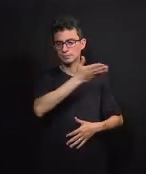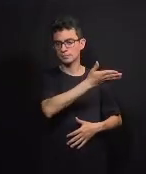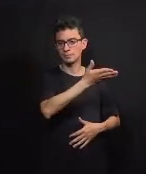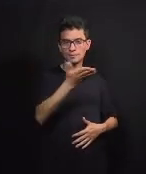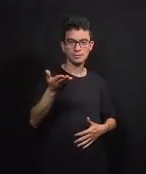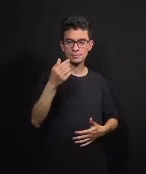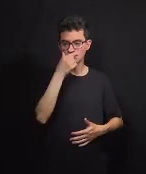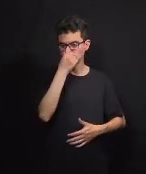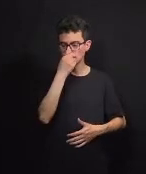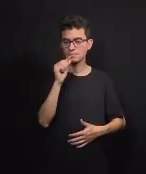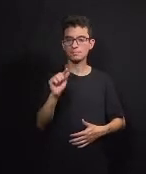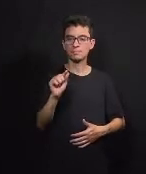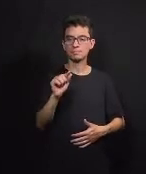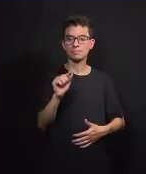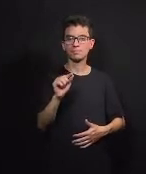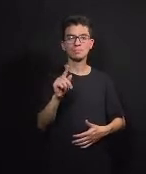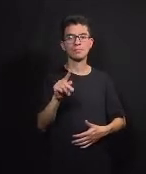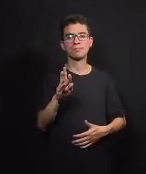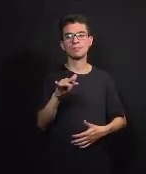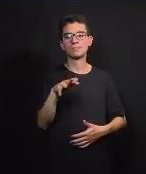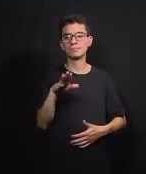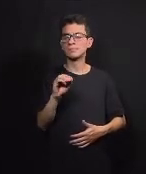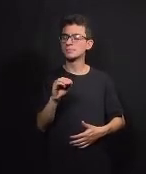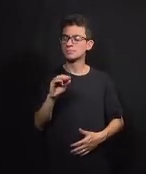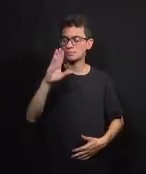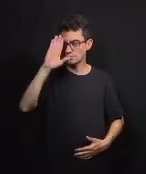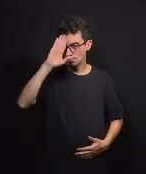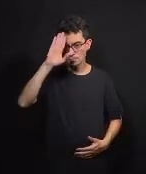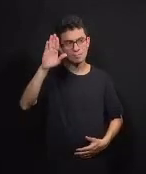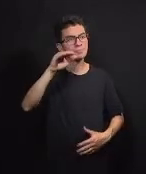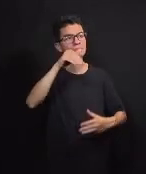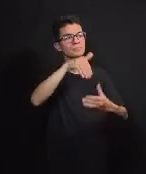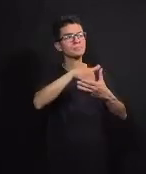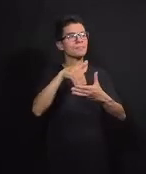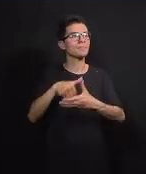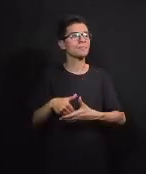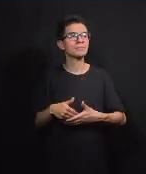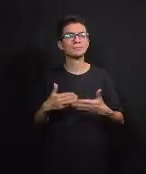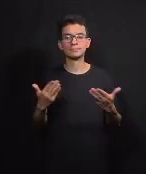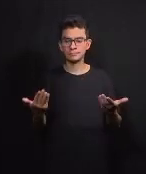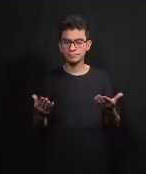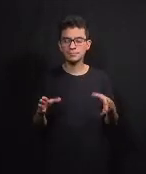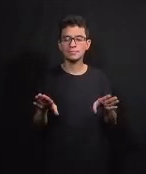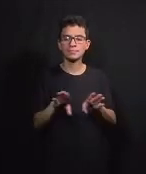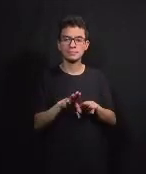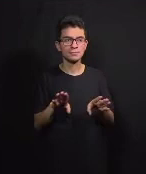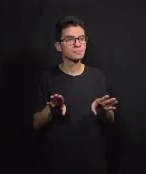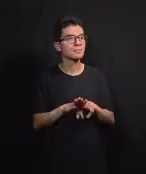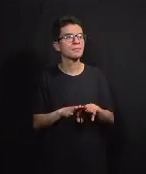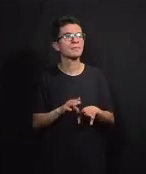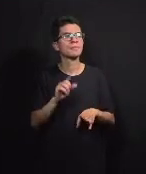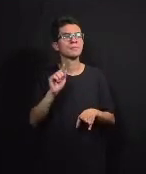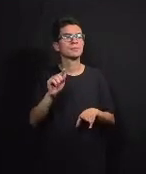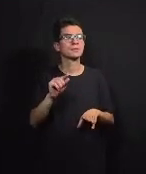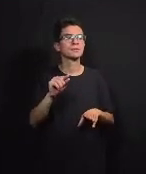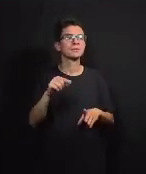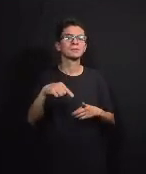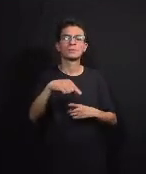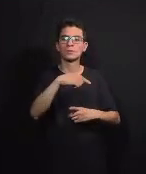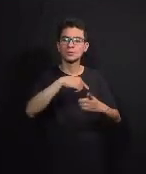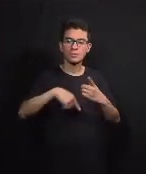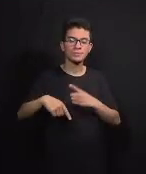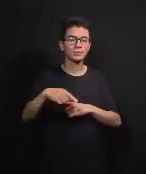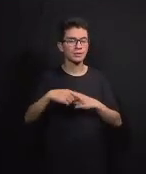o princípio da democracia americana, dos princípios democráticos e um princípio de rotatividade no